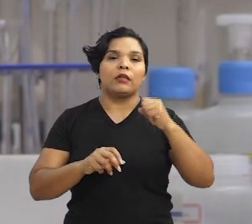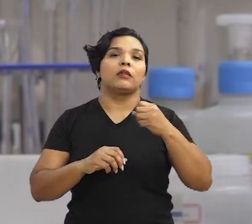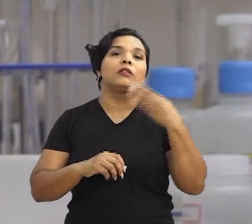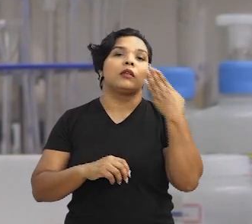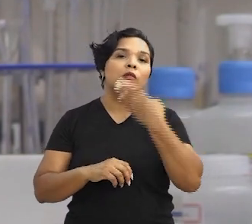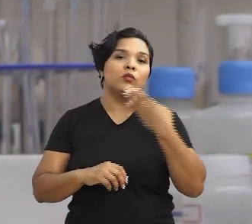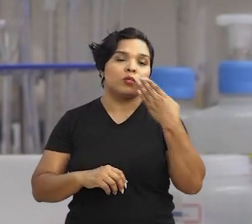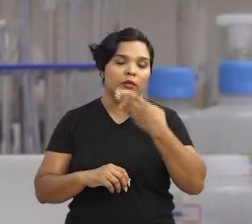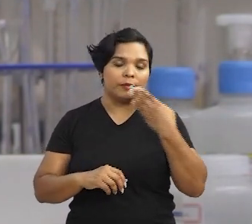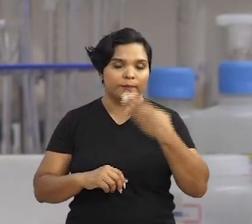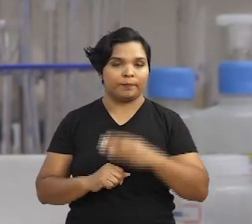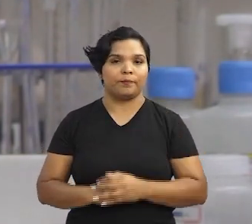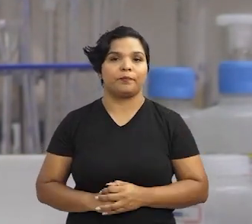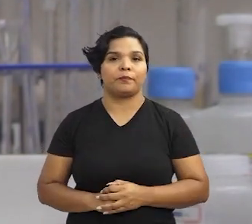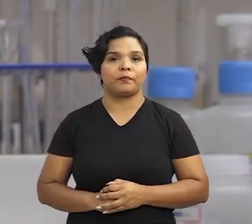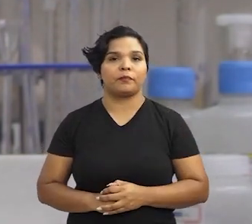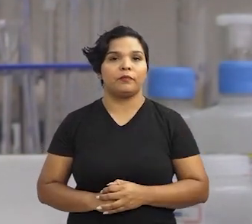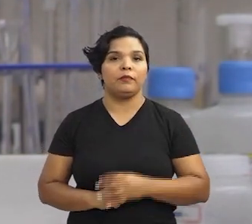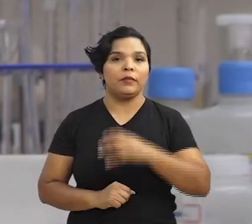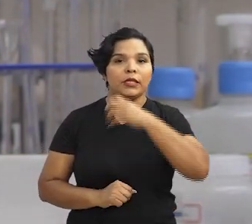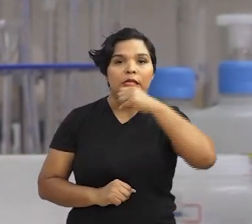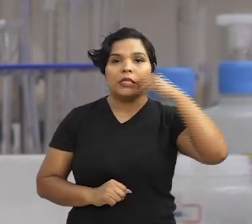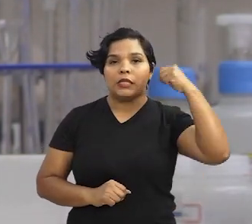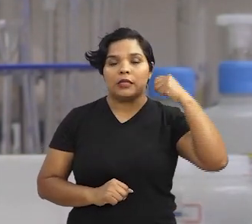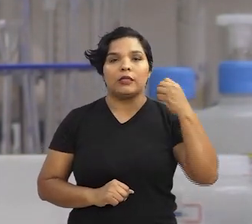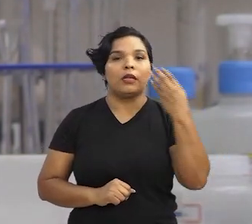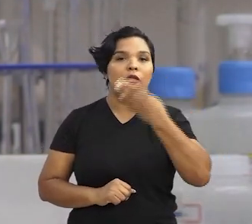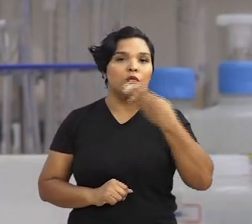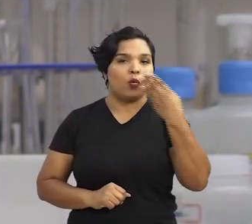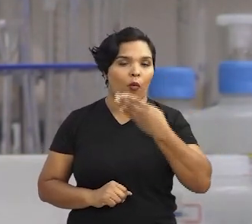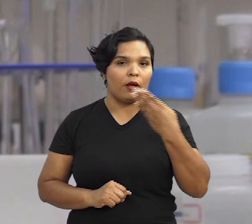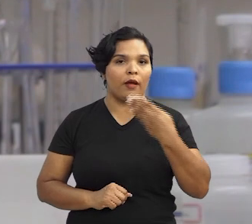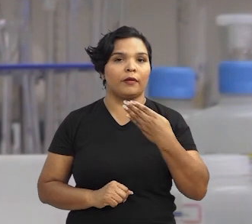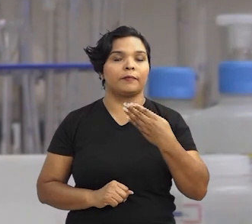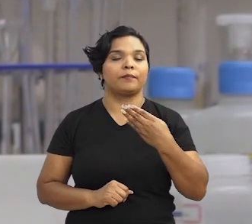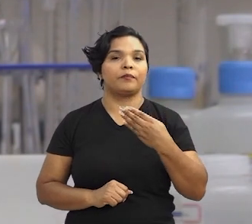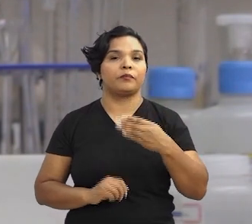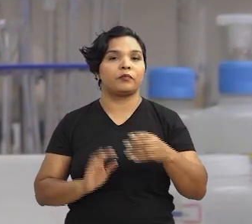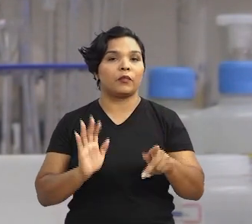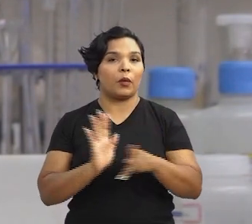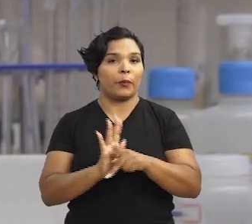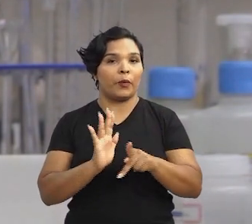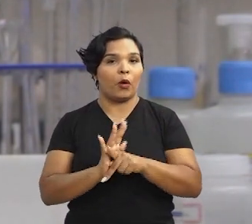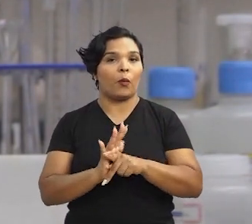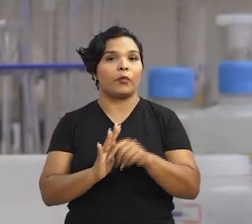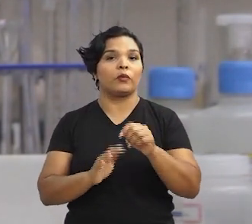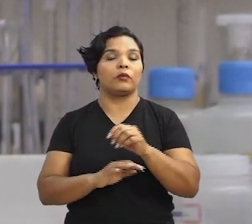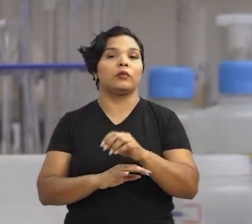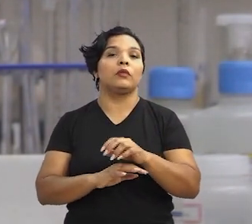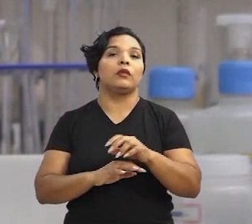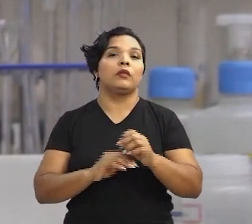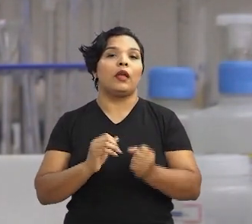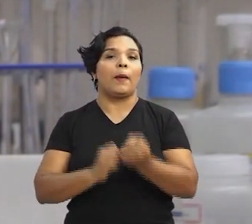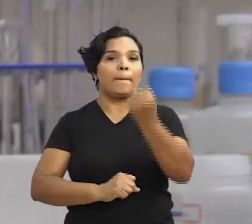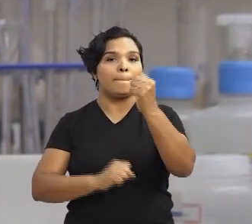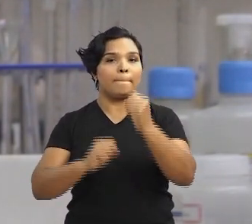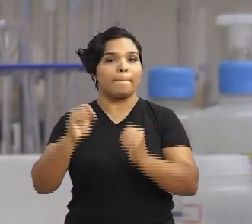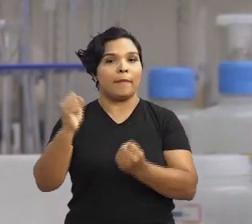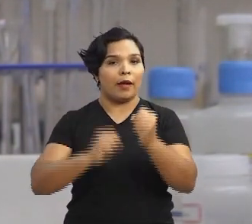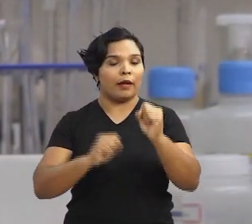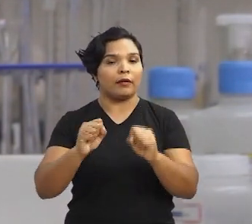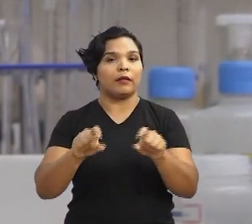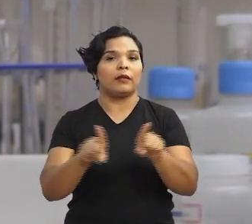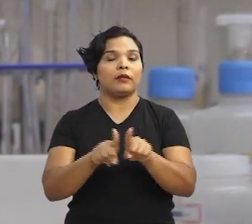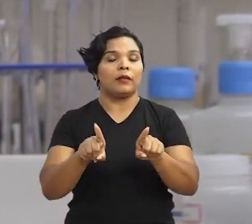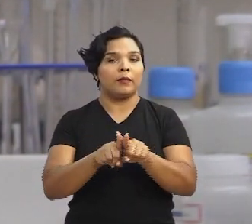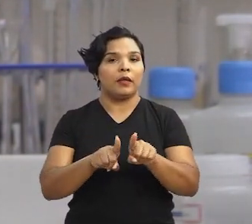dois sistemas de cana-de-açúcar. Cana-de-açúcar colhida mecanicamente e cana-de-açúcar colhida